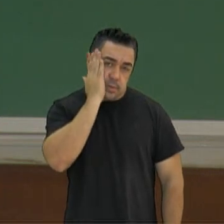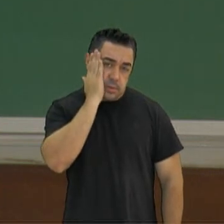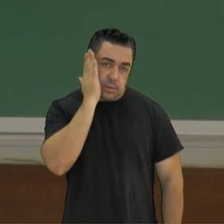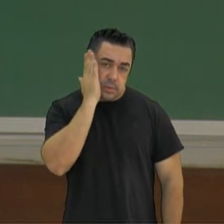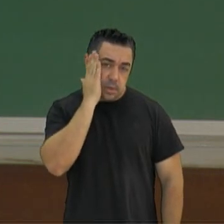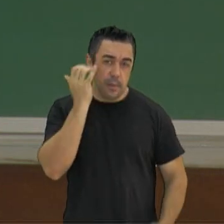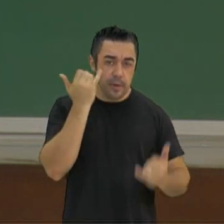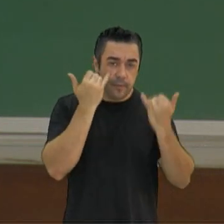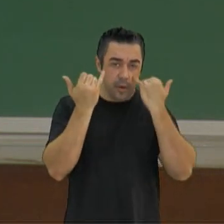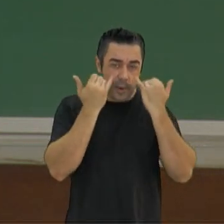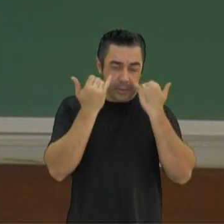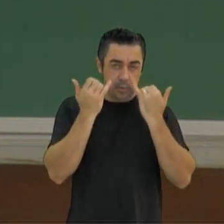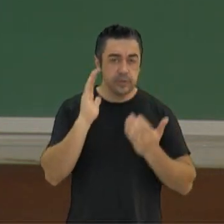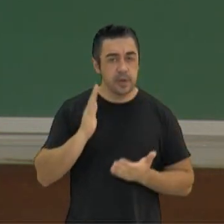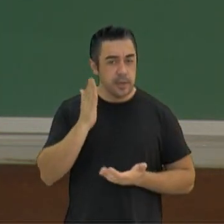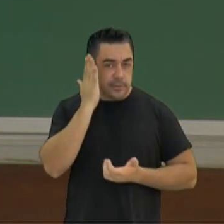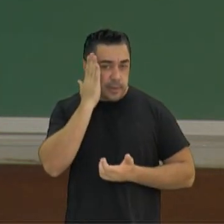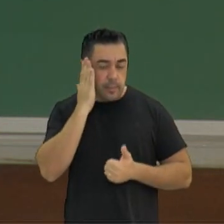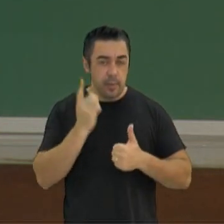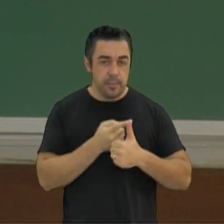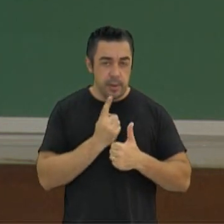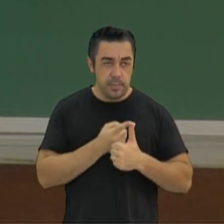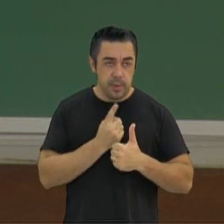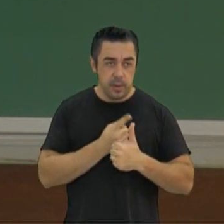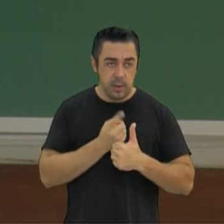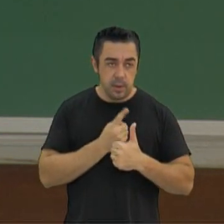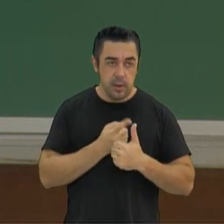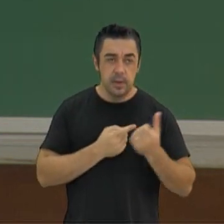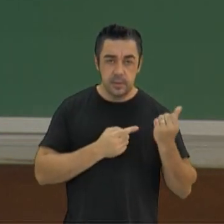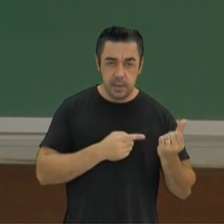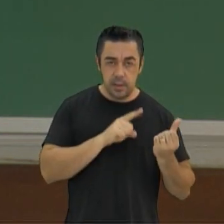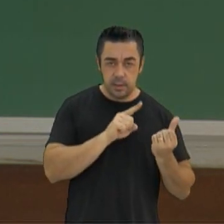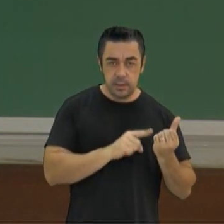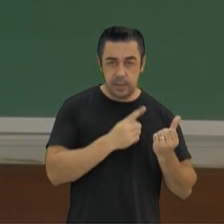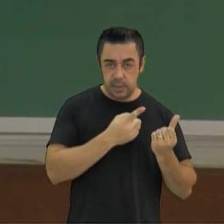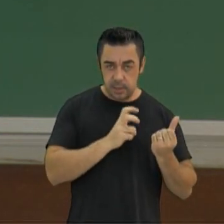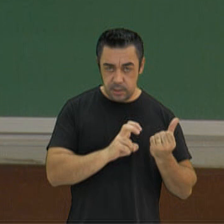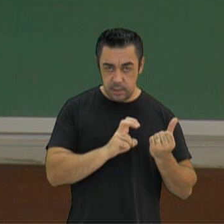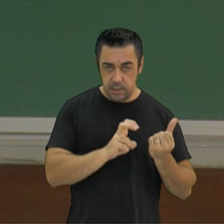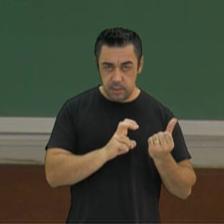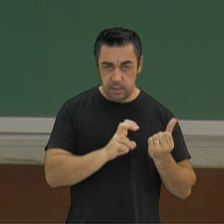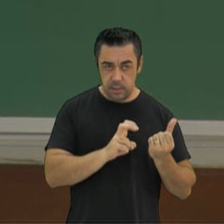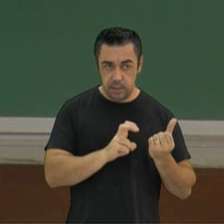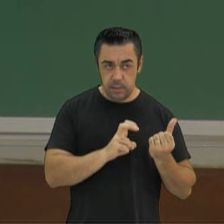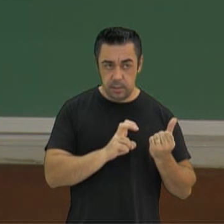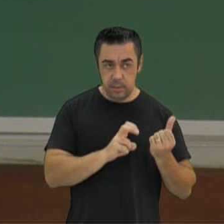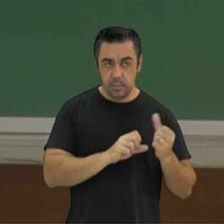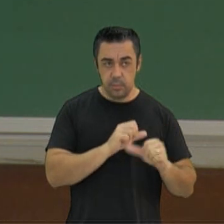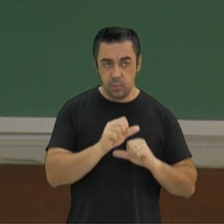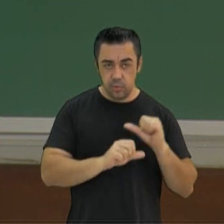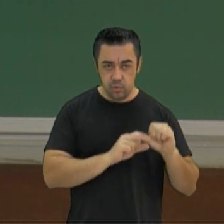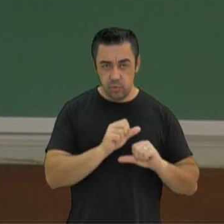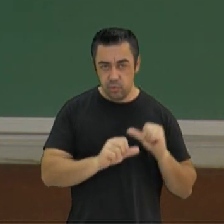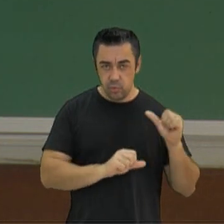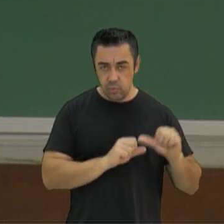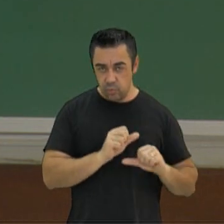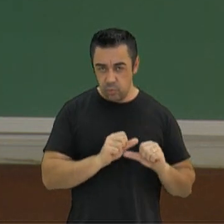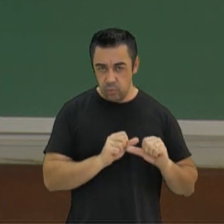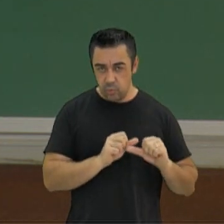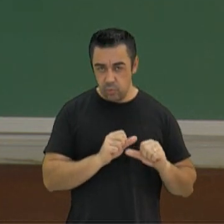isso, tá? A gente já sabe que o primeiro voo sai às 6 horas e 15 minutos, que é quantos minutos